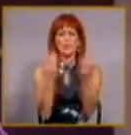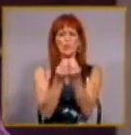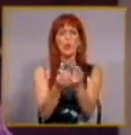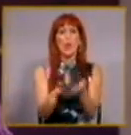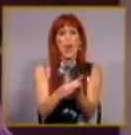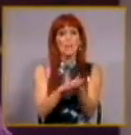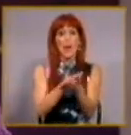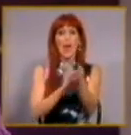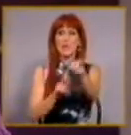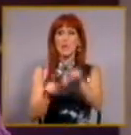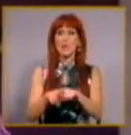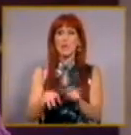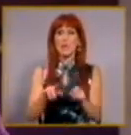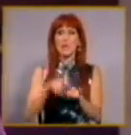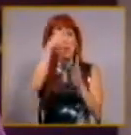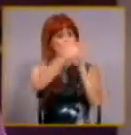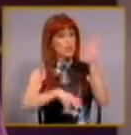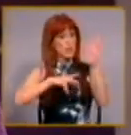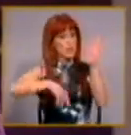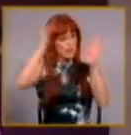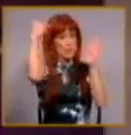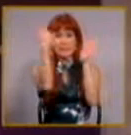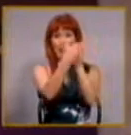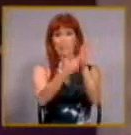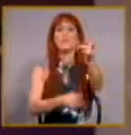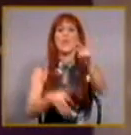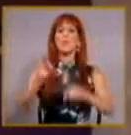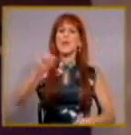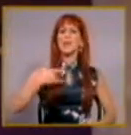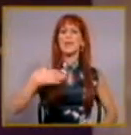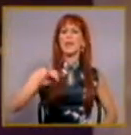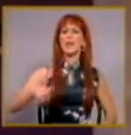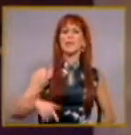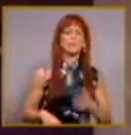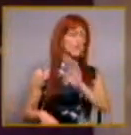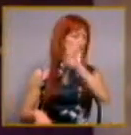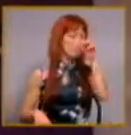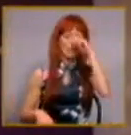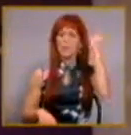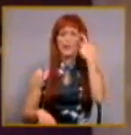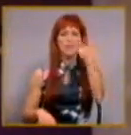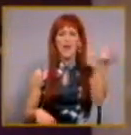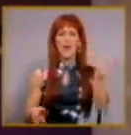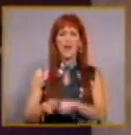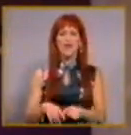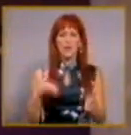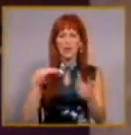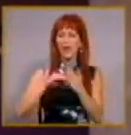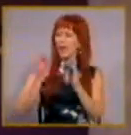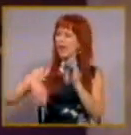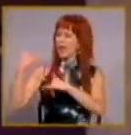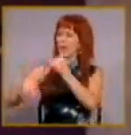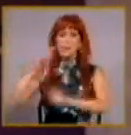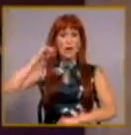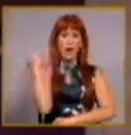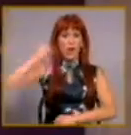na base da nossa Constituição da República Portuguesa. É isto que o PSD e CDS violaram e é isto que o Pacto de Agressão também viola